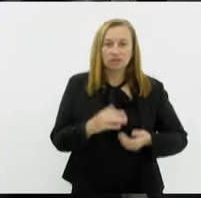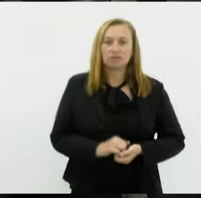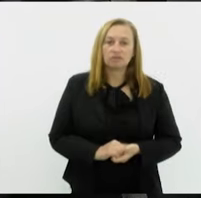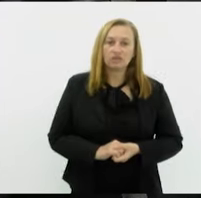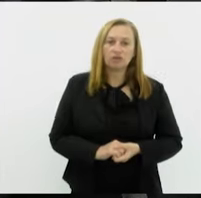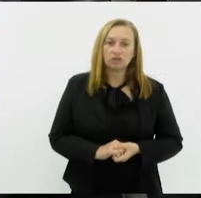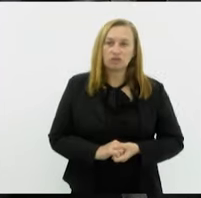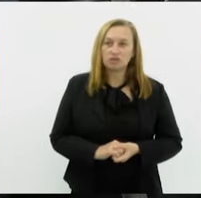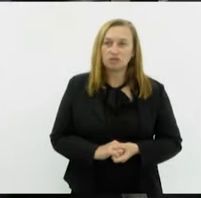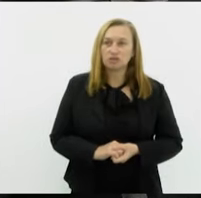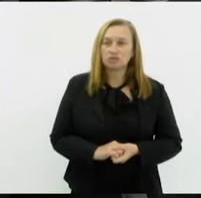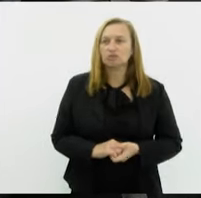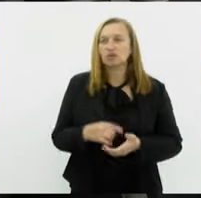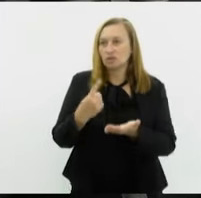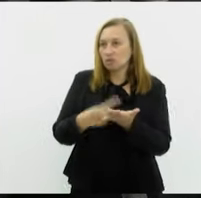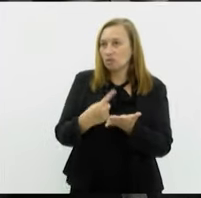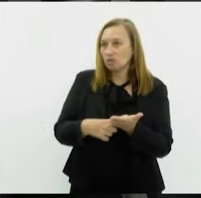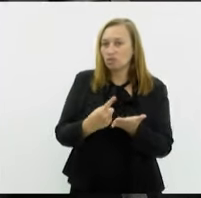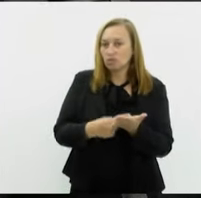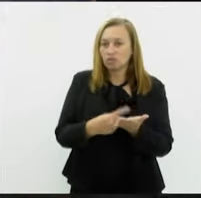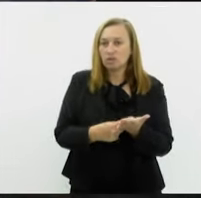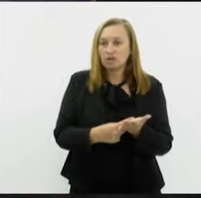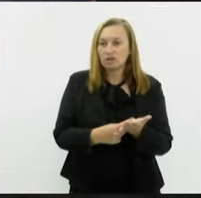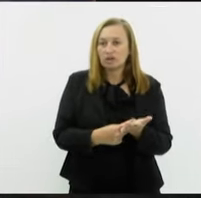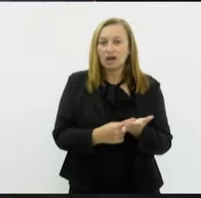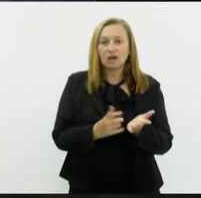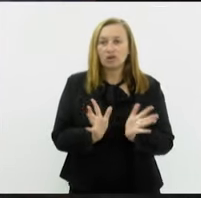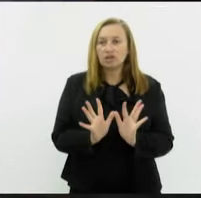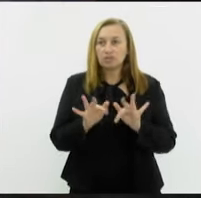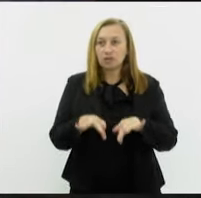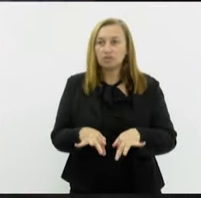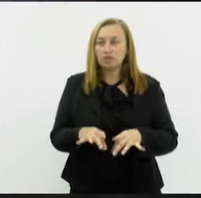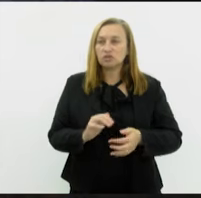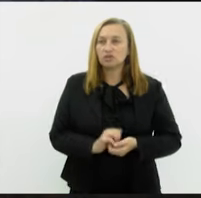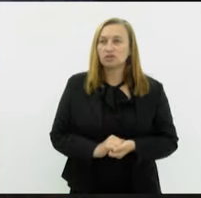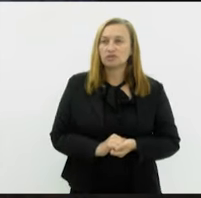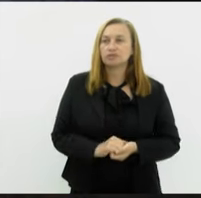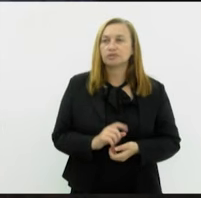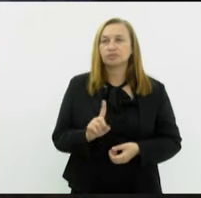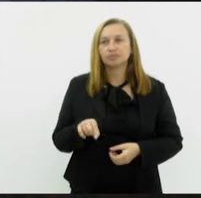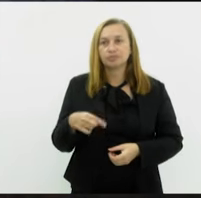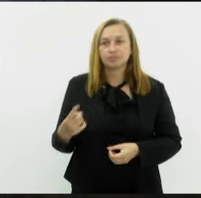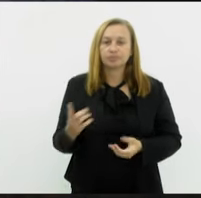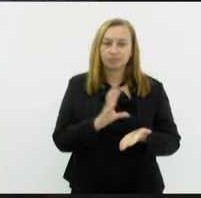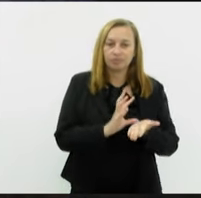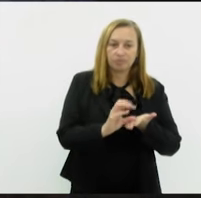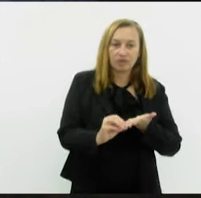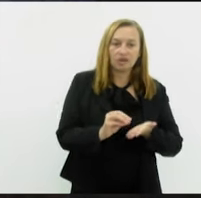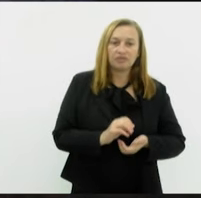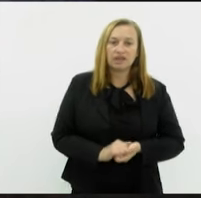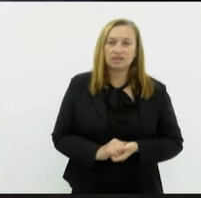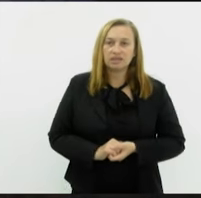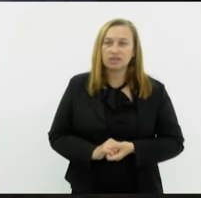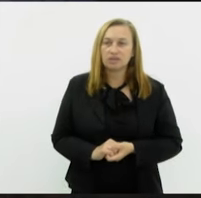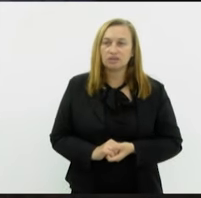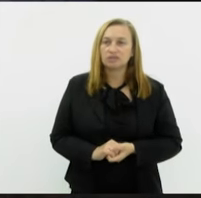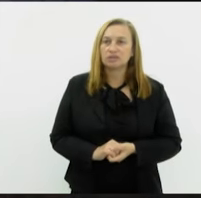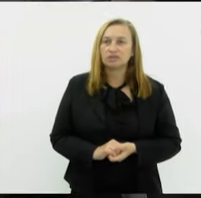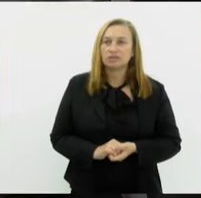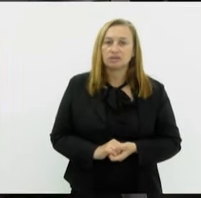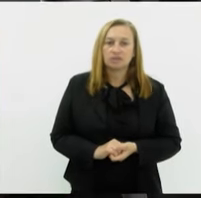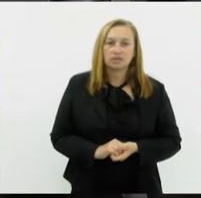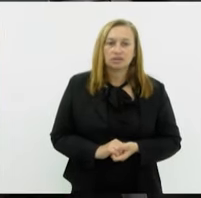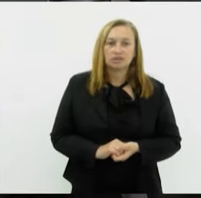tentar um acordo aí e, ao final, me posicione aqui, por favor. Próximo da pauta... Não? Já